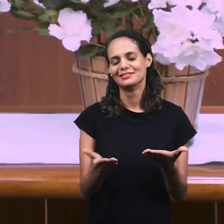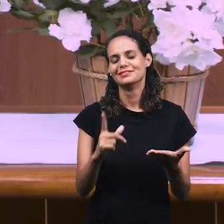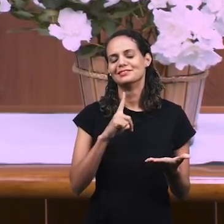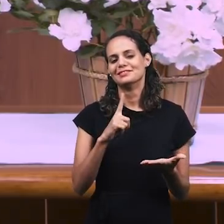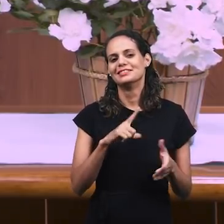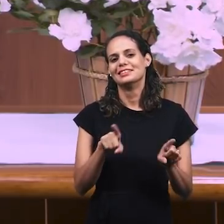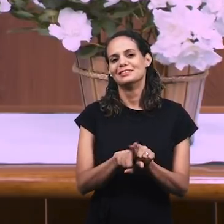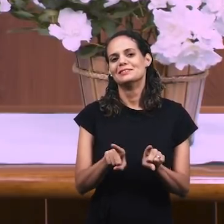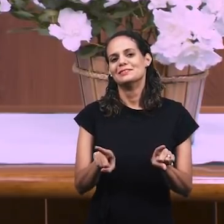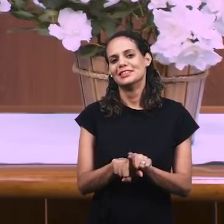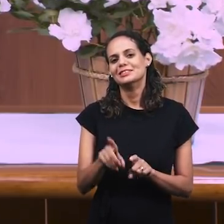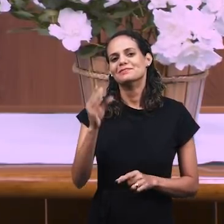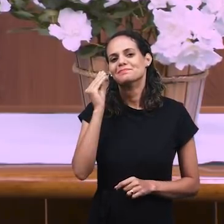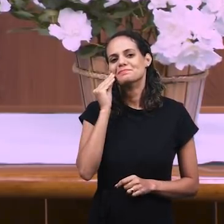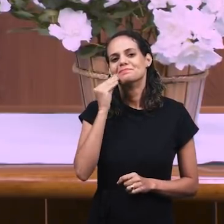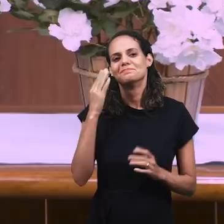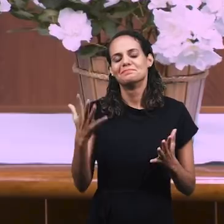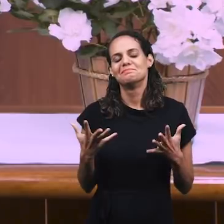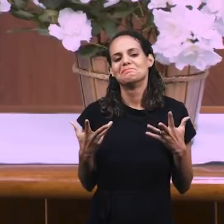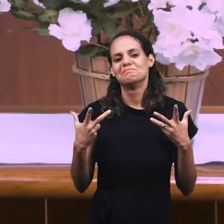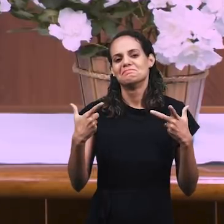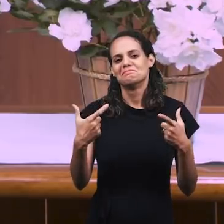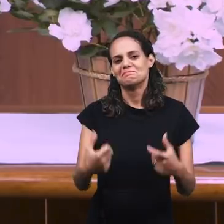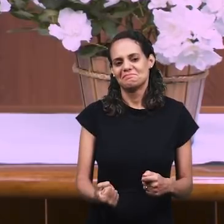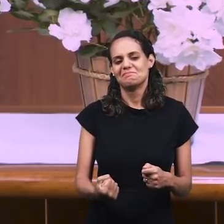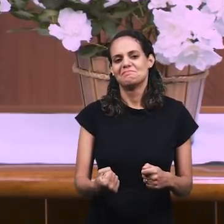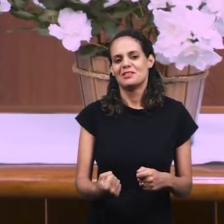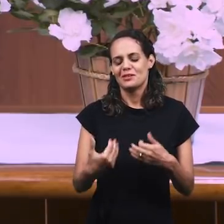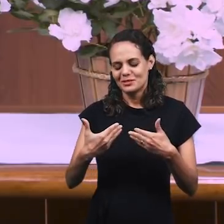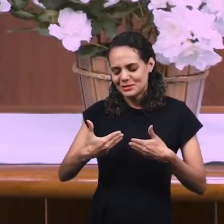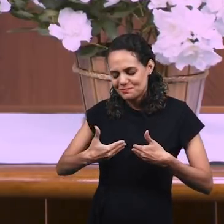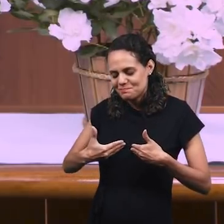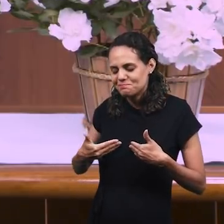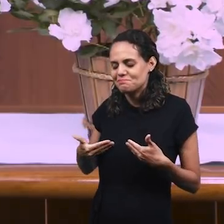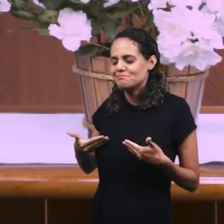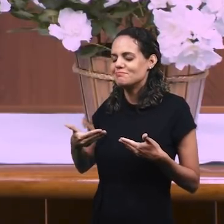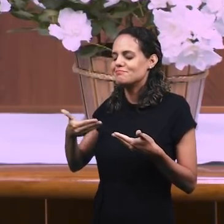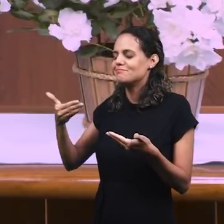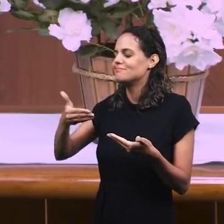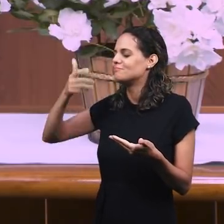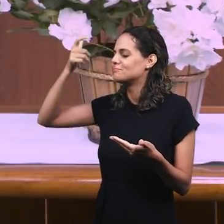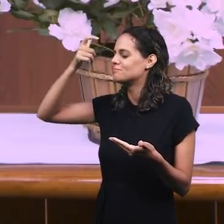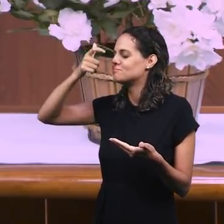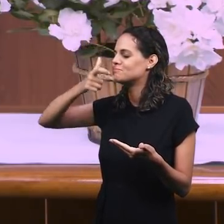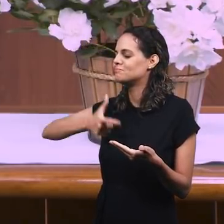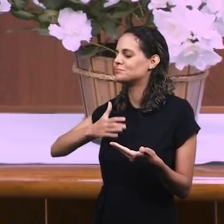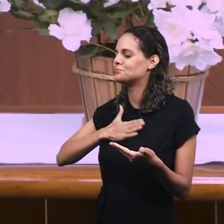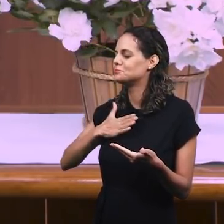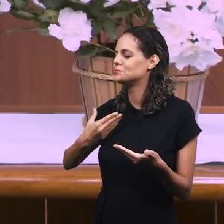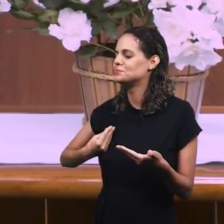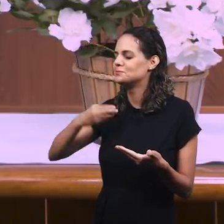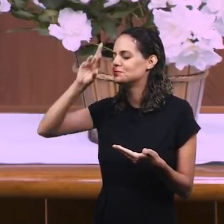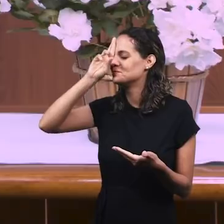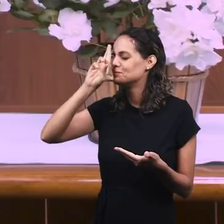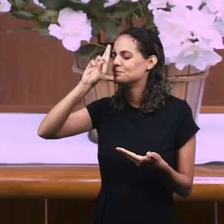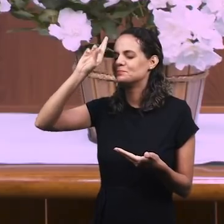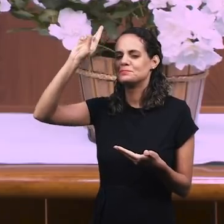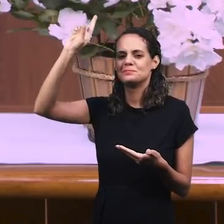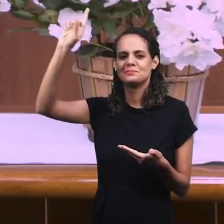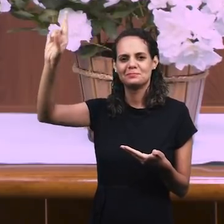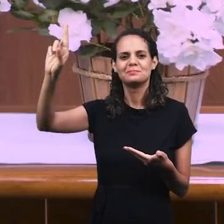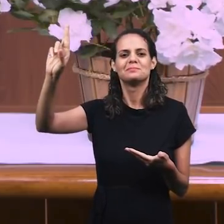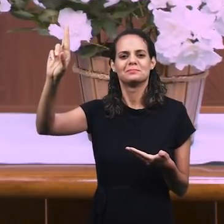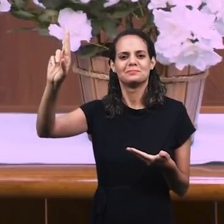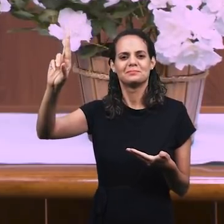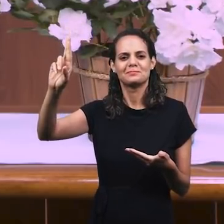ouvindo estão tendo o privilégio de poder dedicar ao Senhor os melhores dias da sua